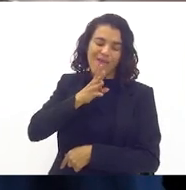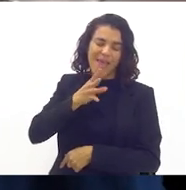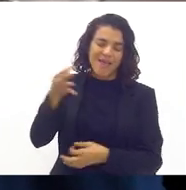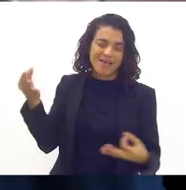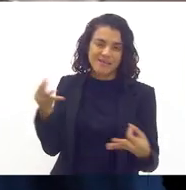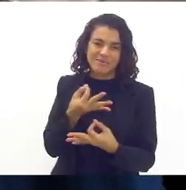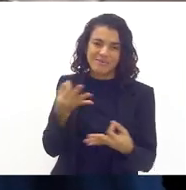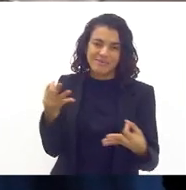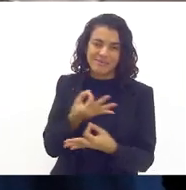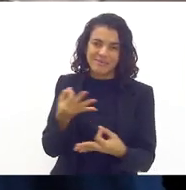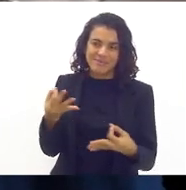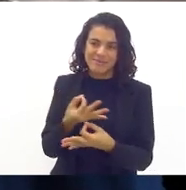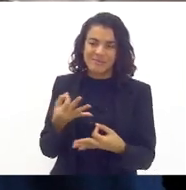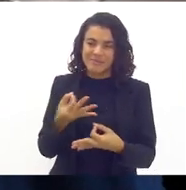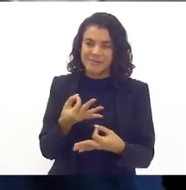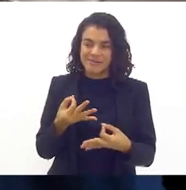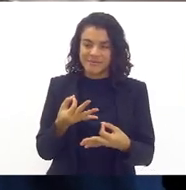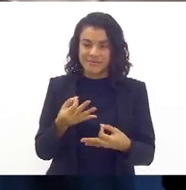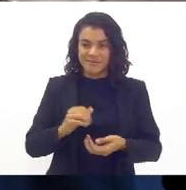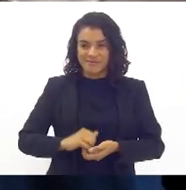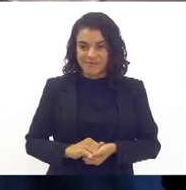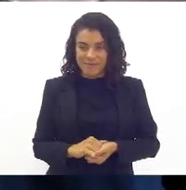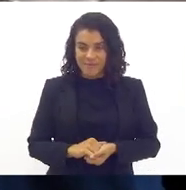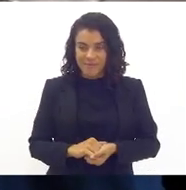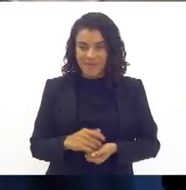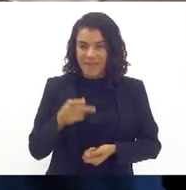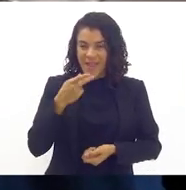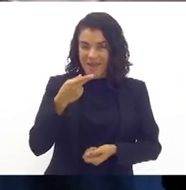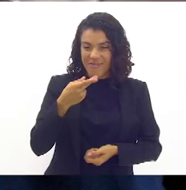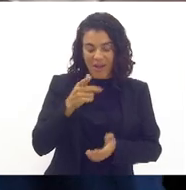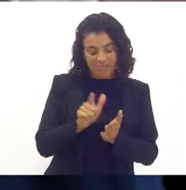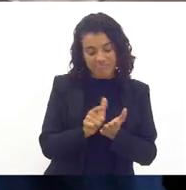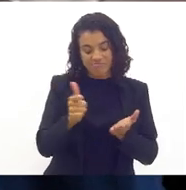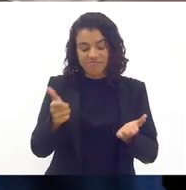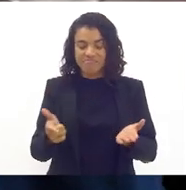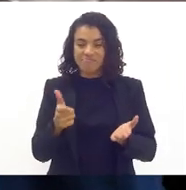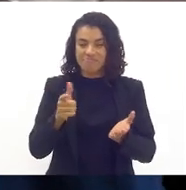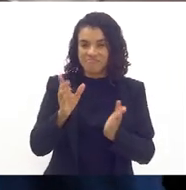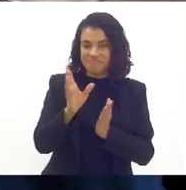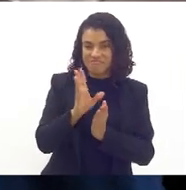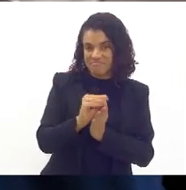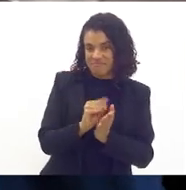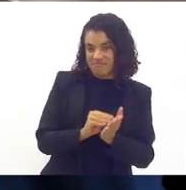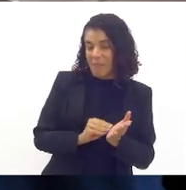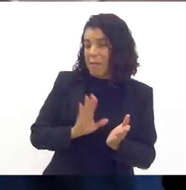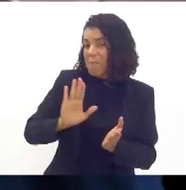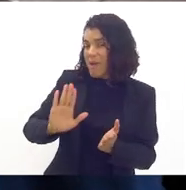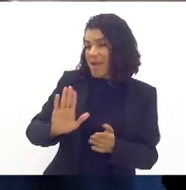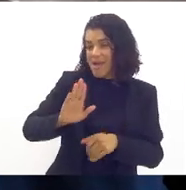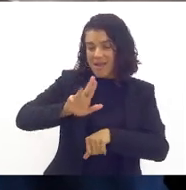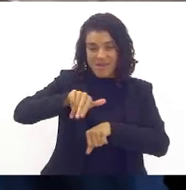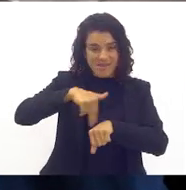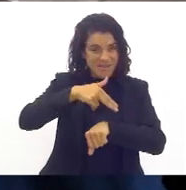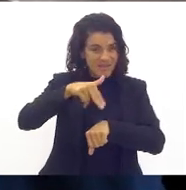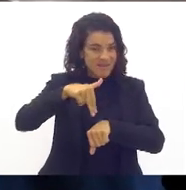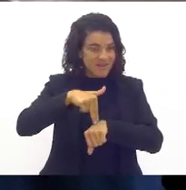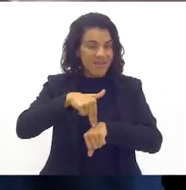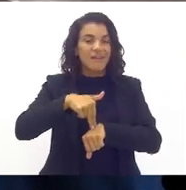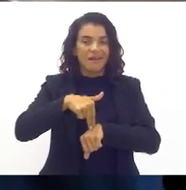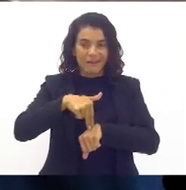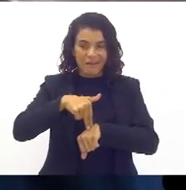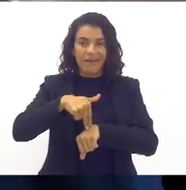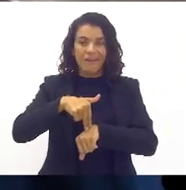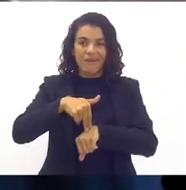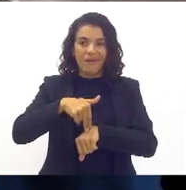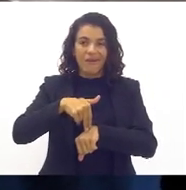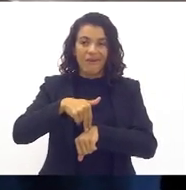salteado. Agora, dizendo no jornal, bom, mas a União vai, se o